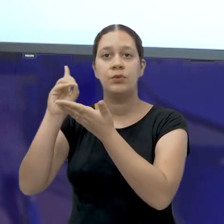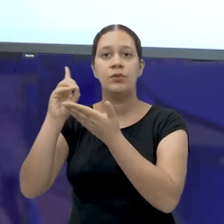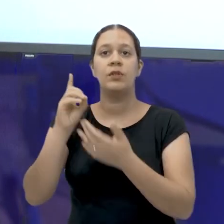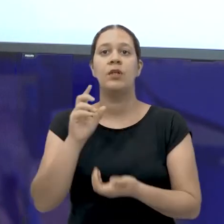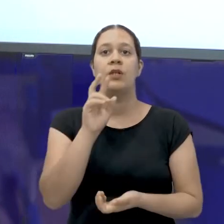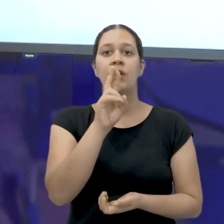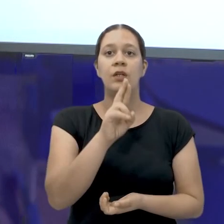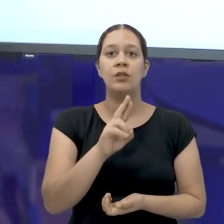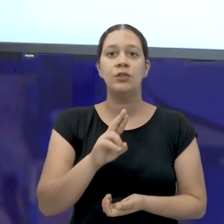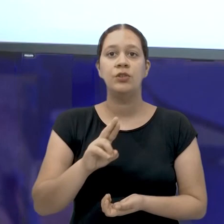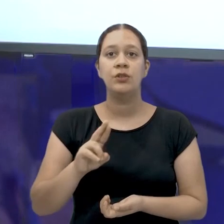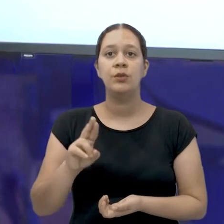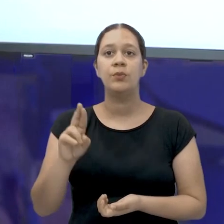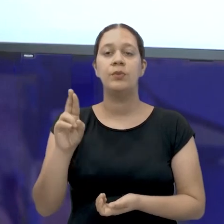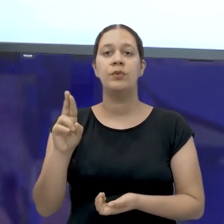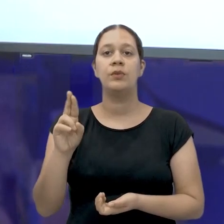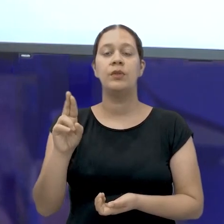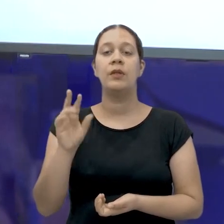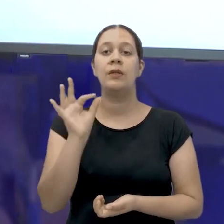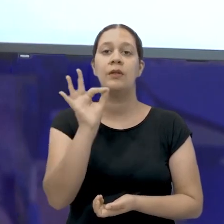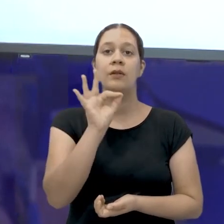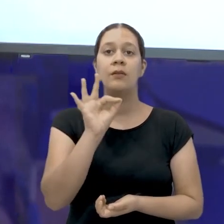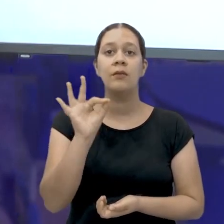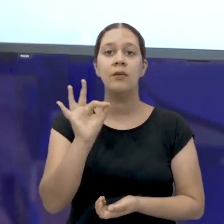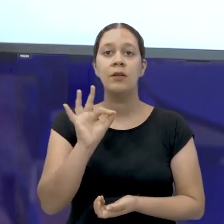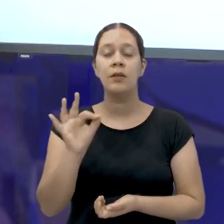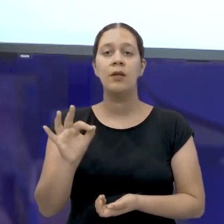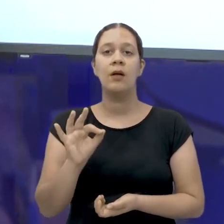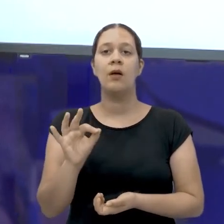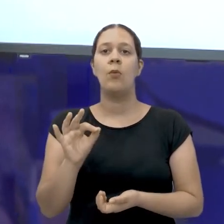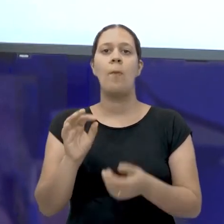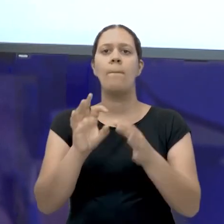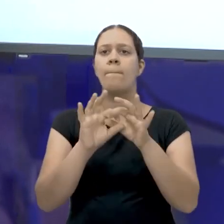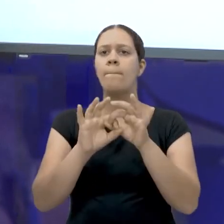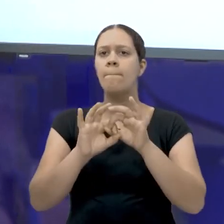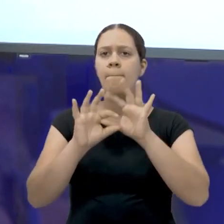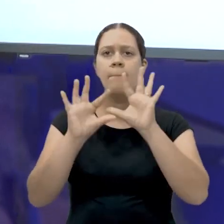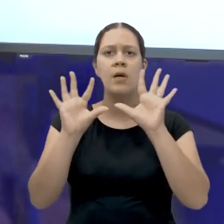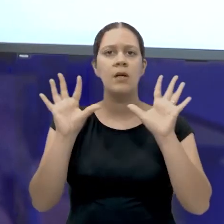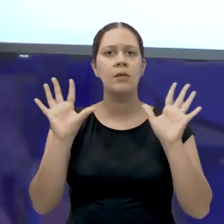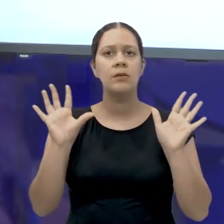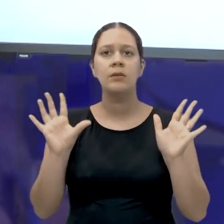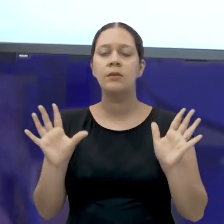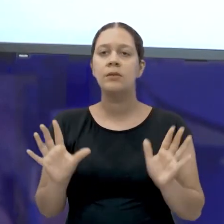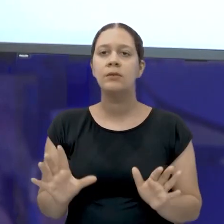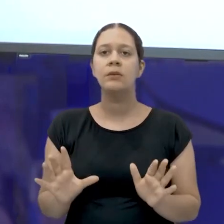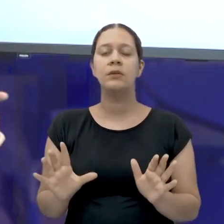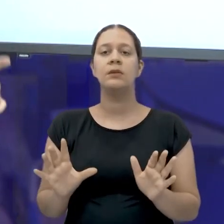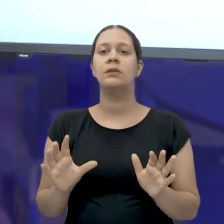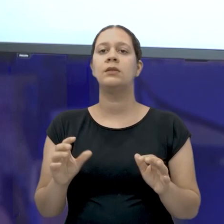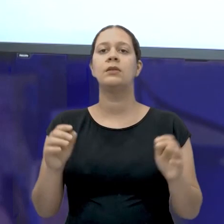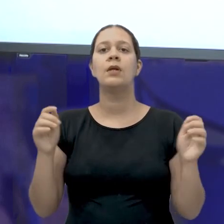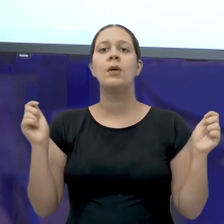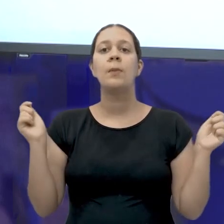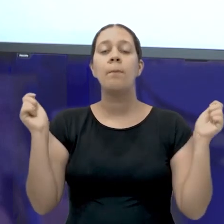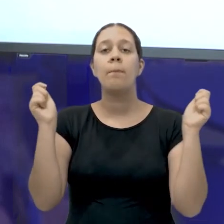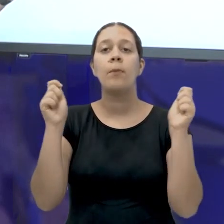quase todas elas, que não permitem que nenhuma pessoa seja capaz